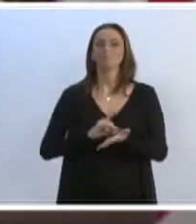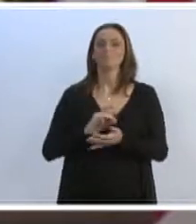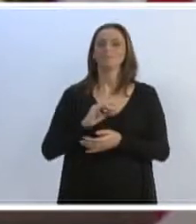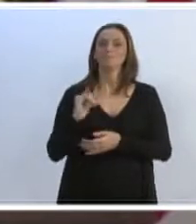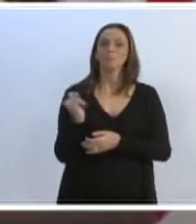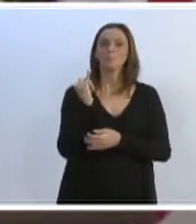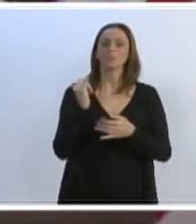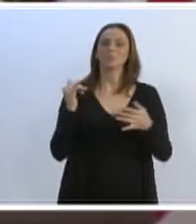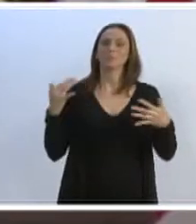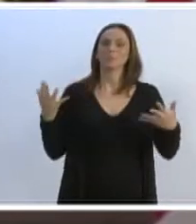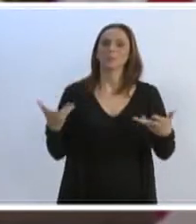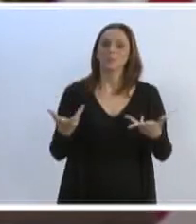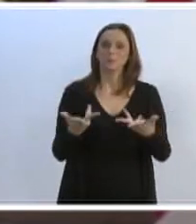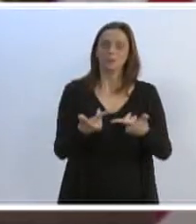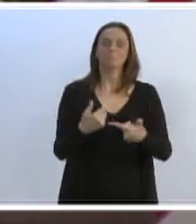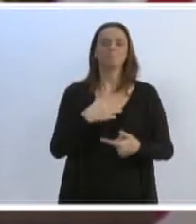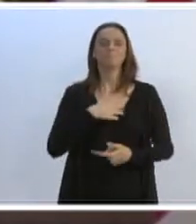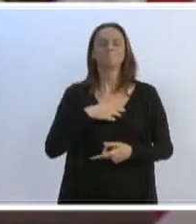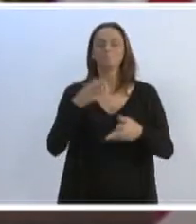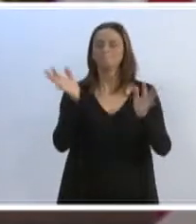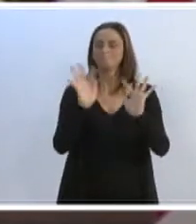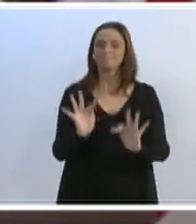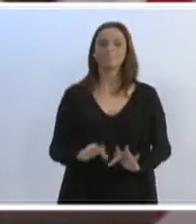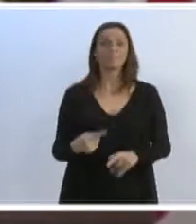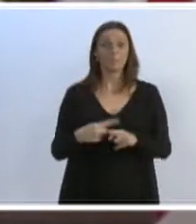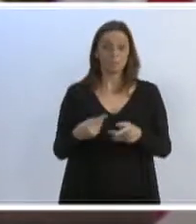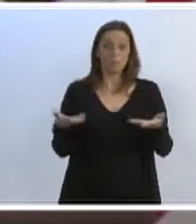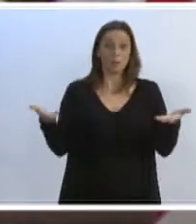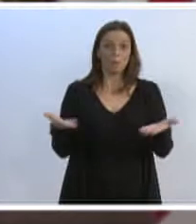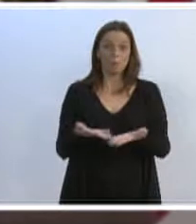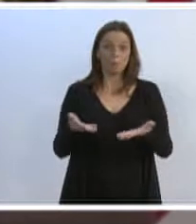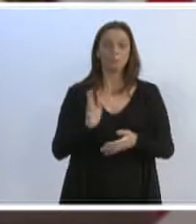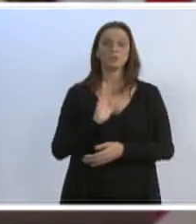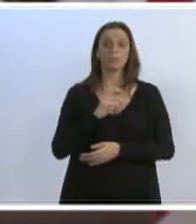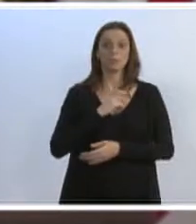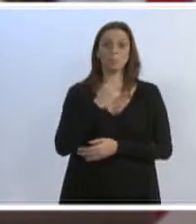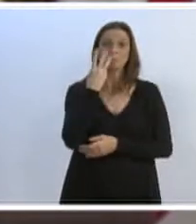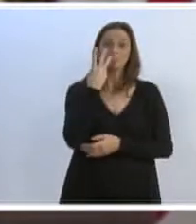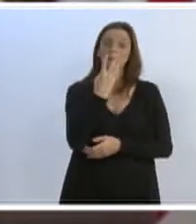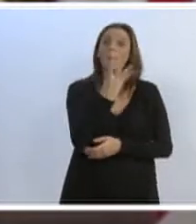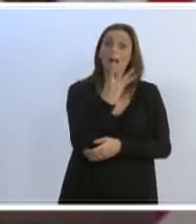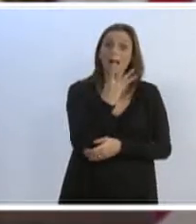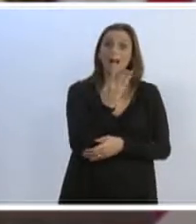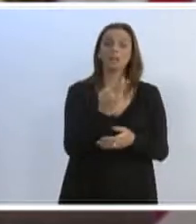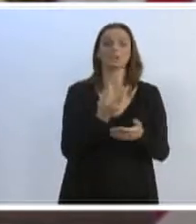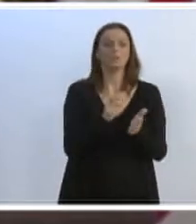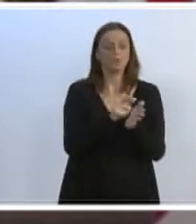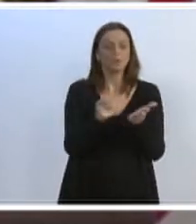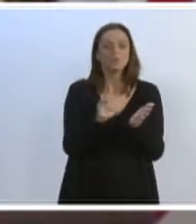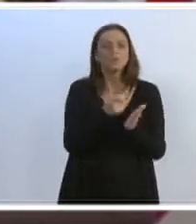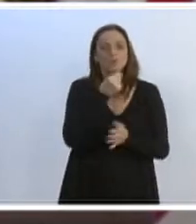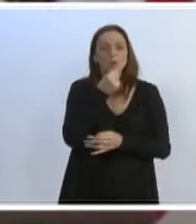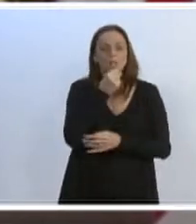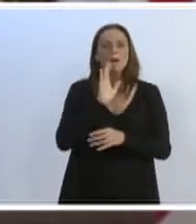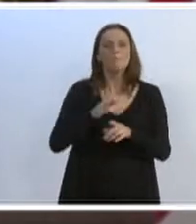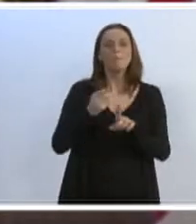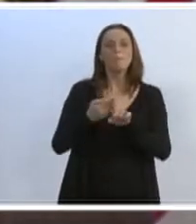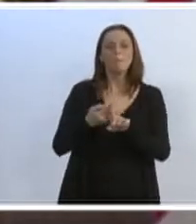esforço e dedicação sua diretora, a professora Sueli Petri, e sua extraordinária equipe.